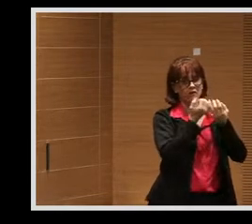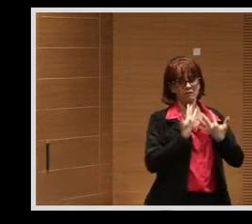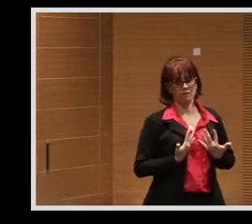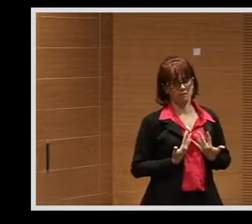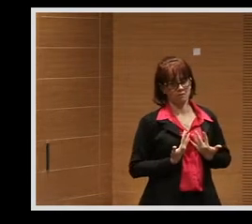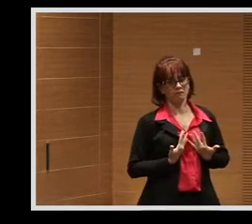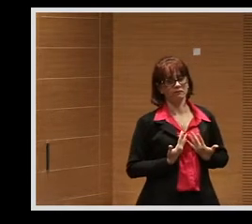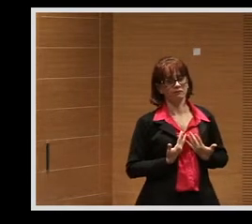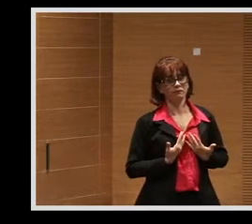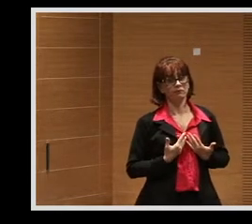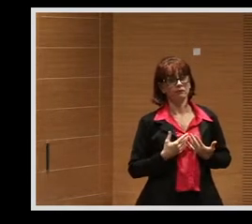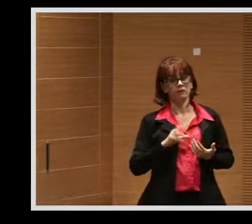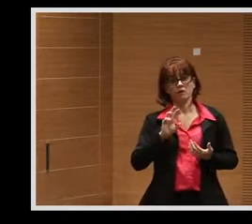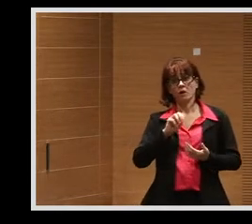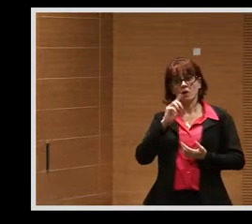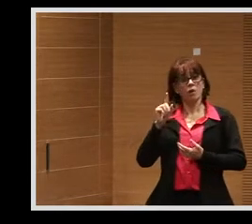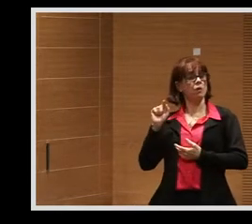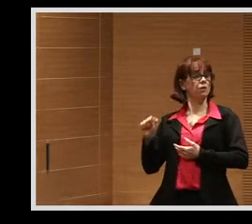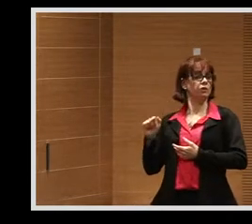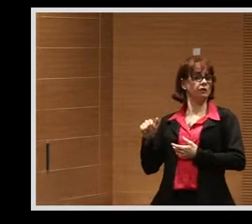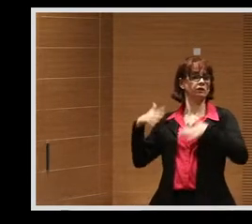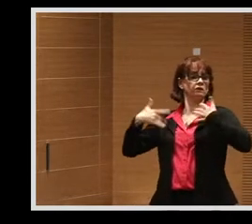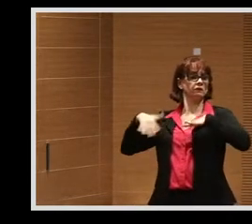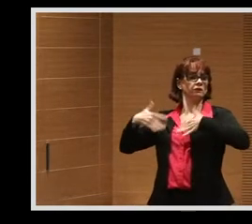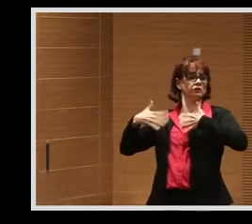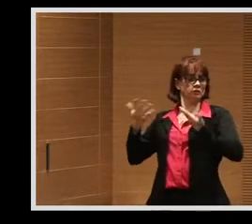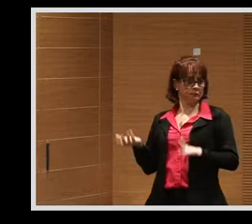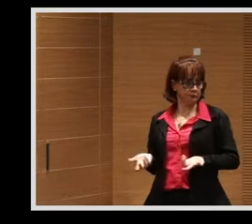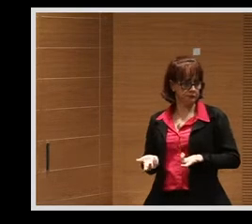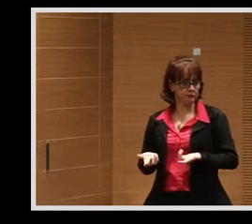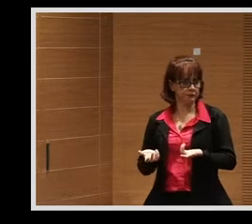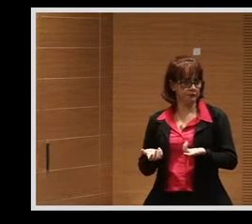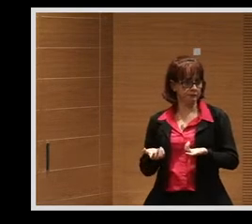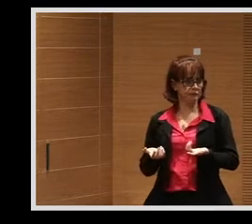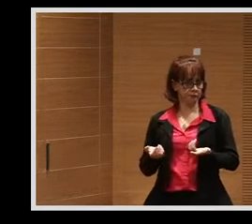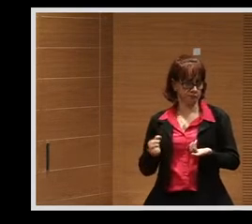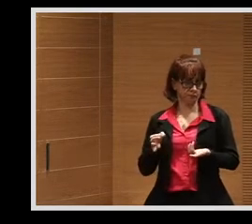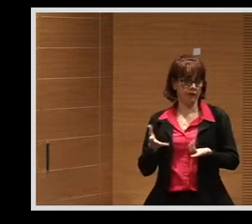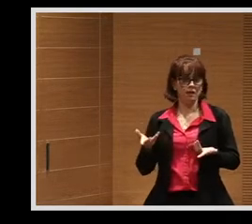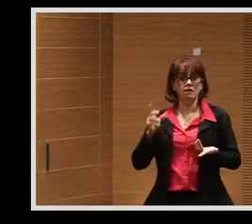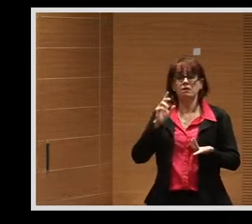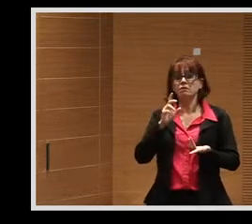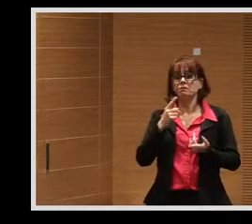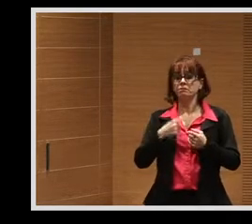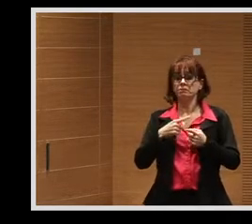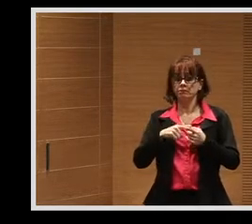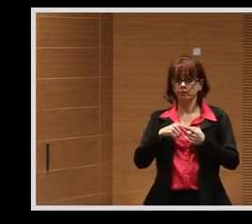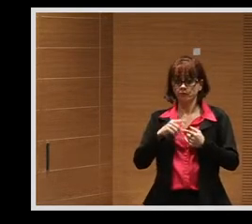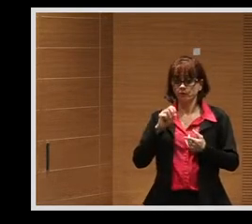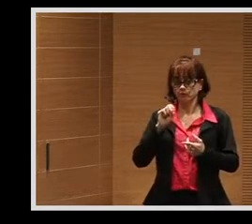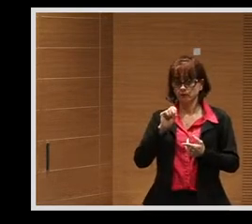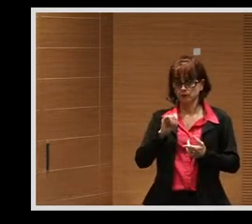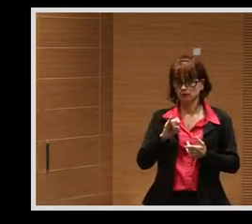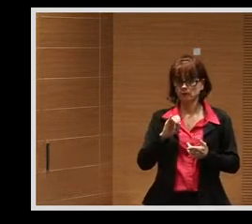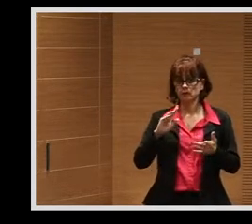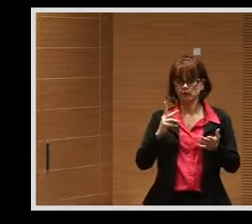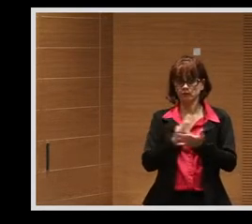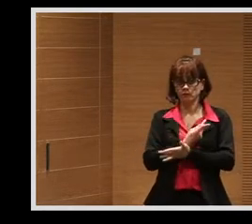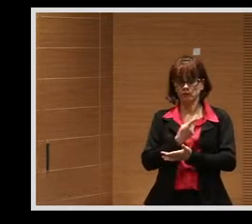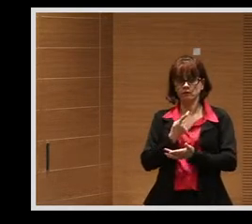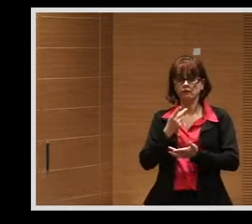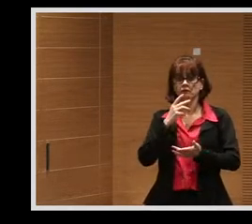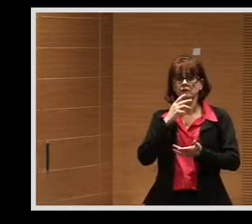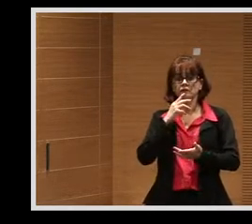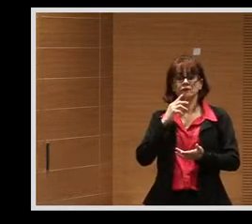polo, que é a posição do alarme, a posição do desespero do trabalhador. Né? Se a gente é capturado, o risco de suicídio codifica a